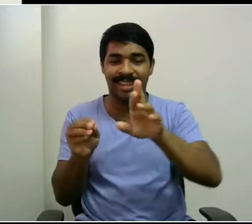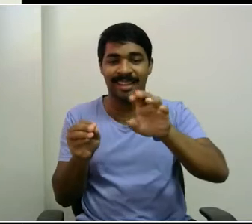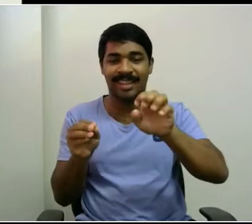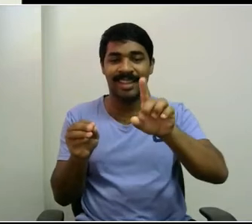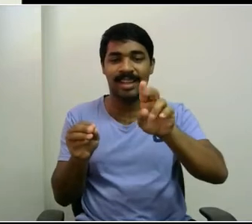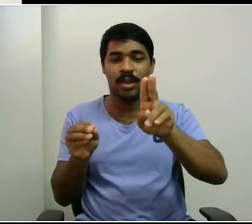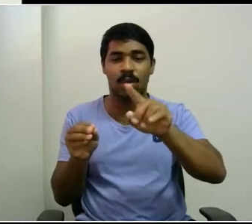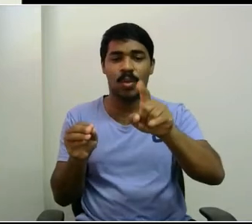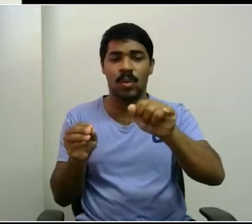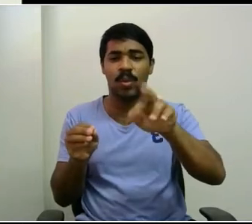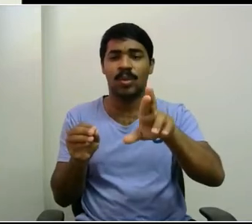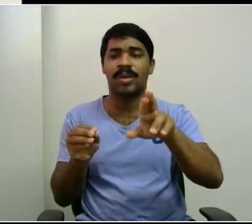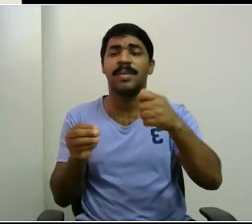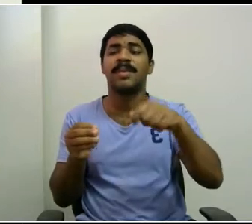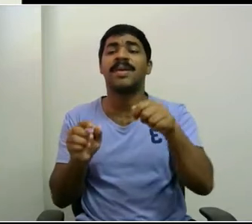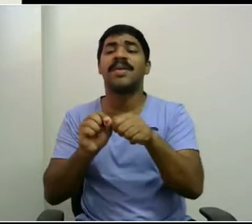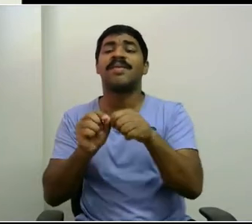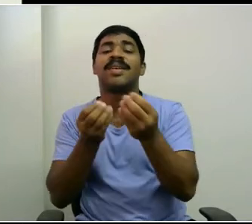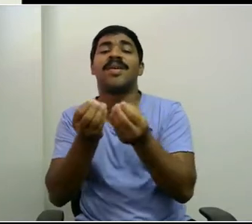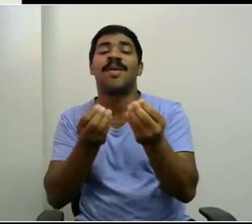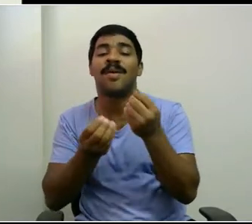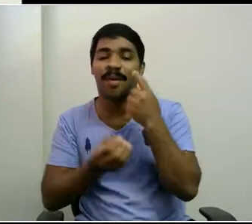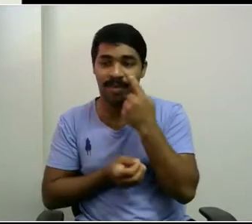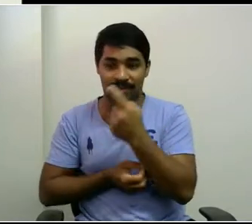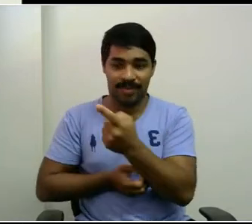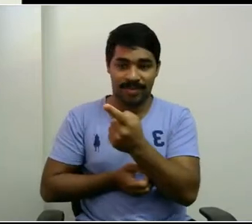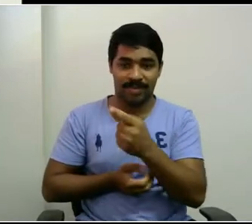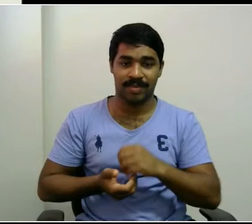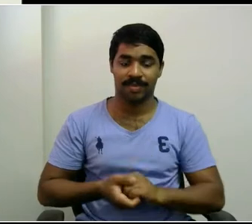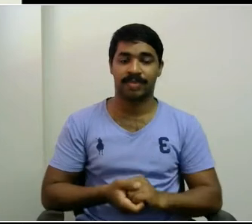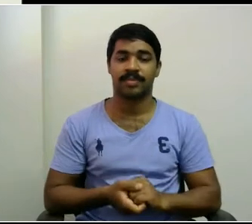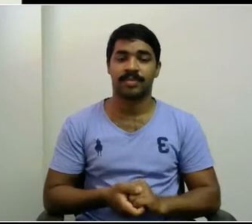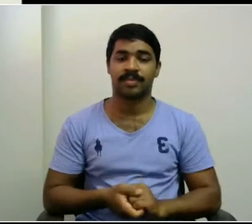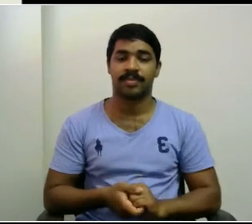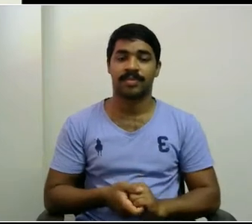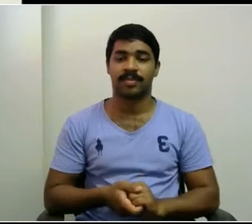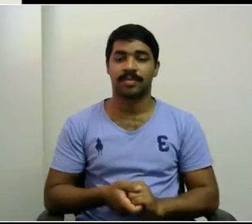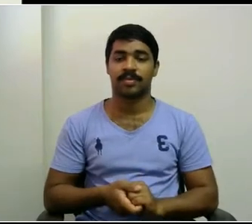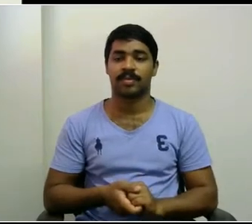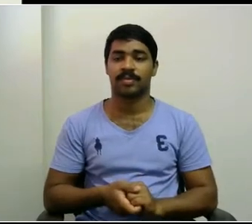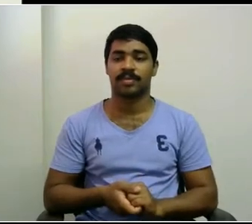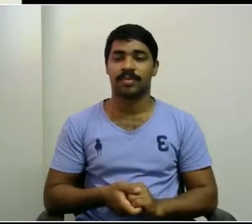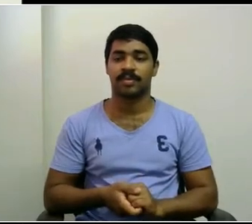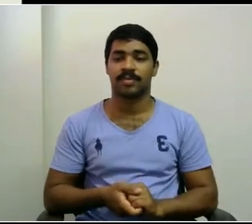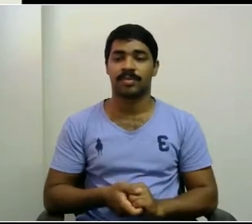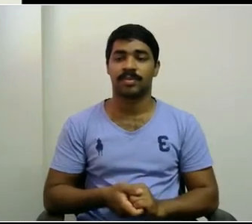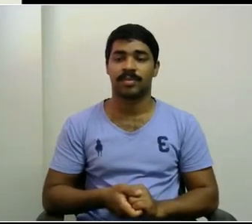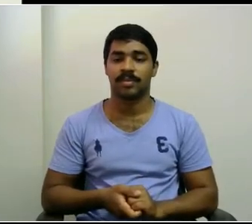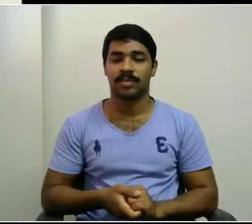desse lado aqui. Ó. Então, como é que eu faço para aparecer o zero aqui desse lado? Né? Eu tenho que